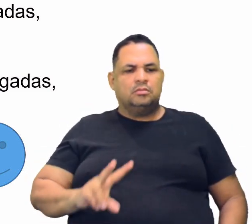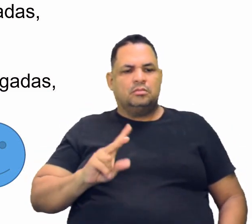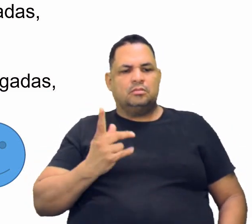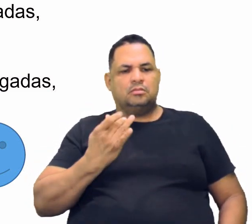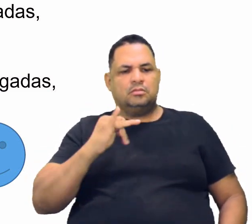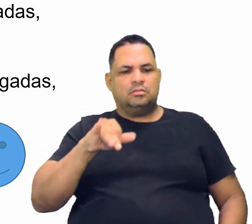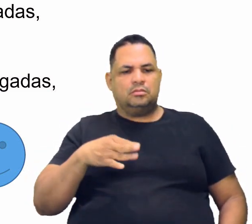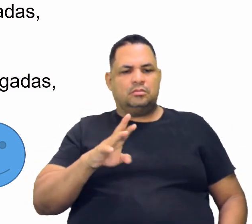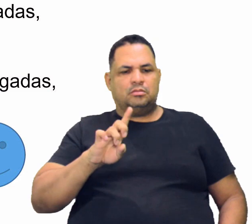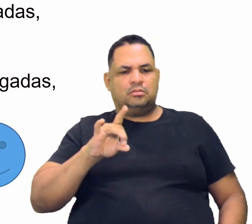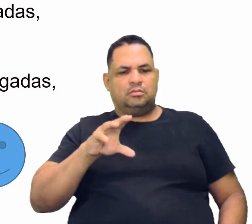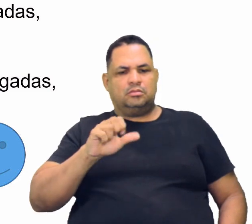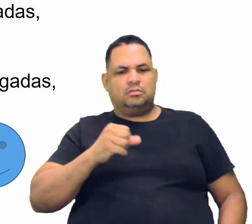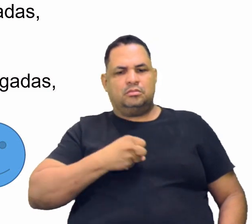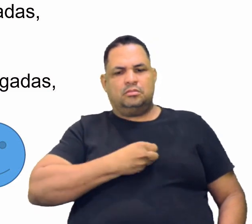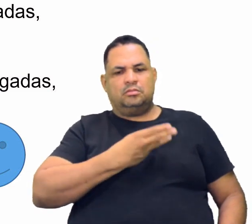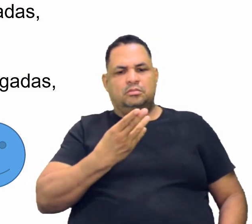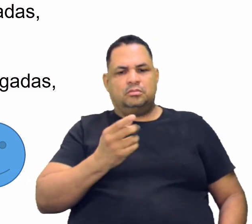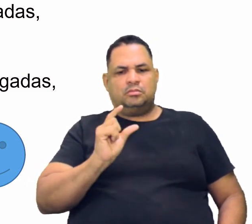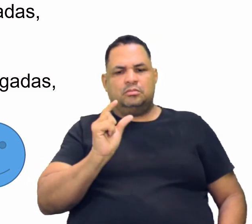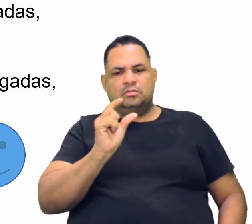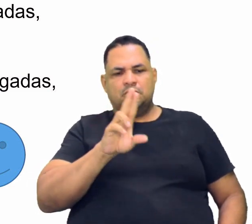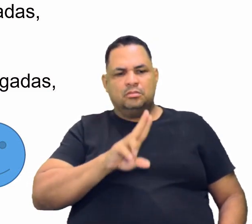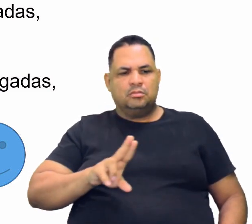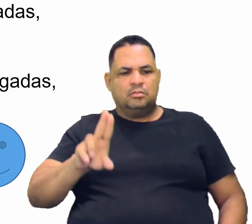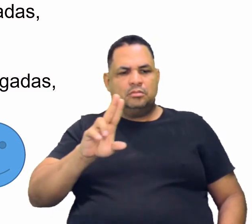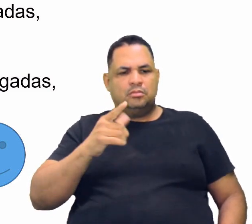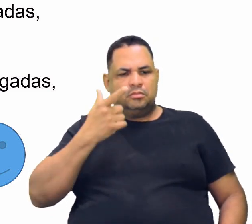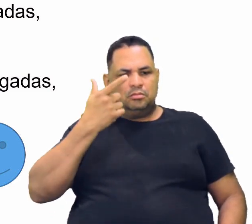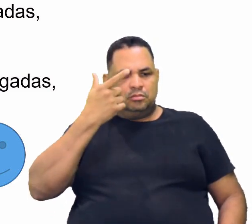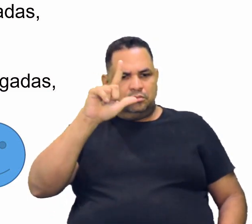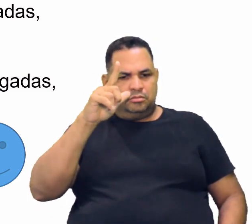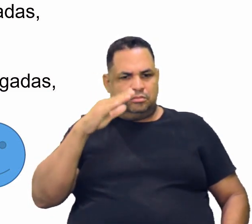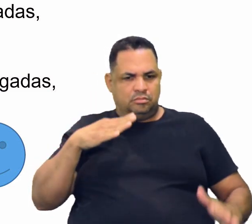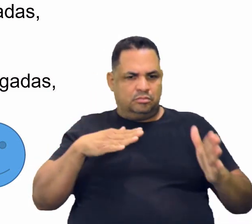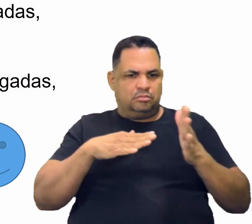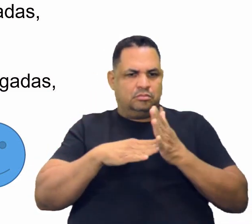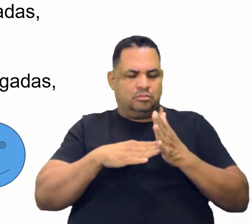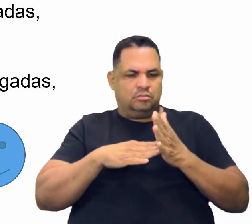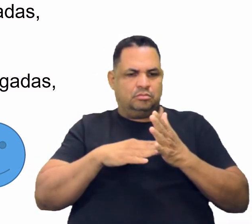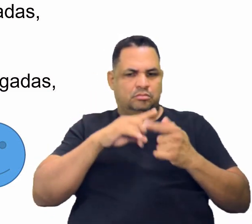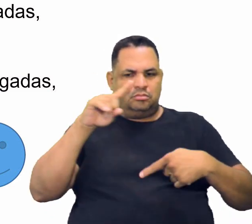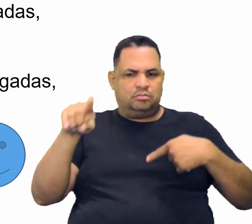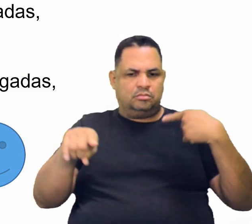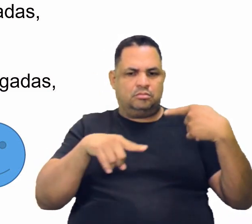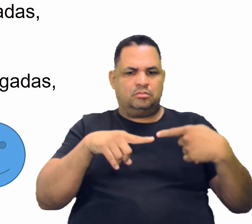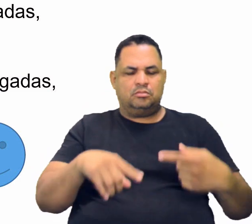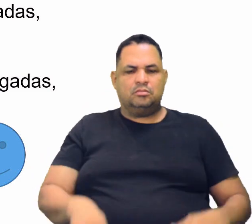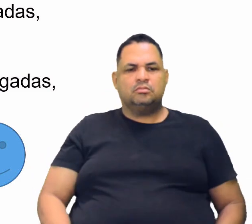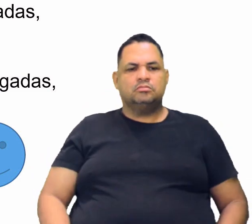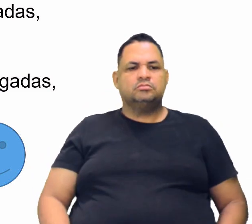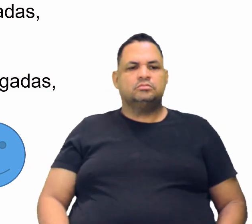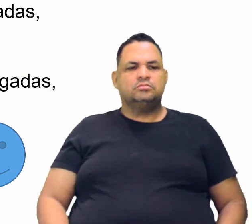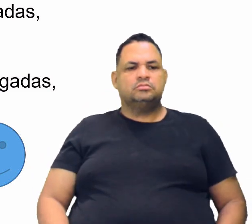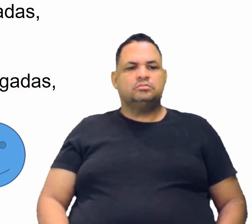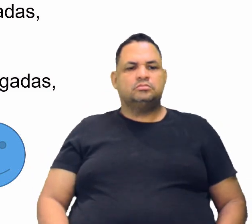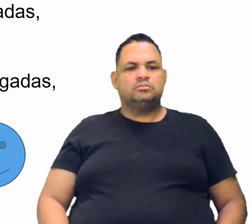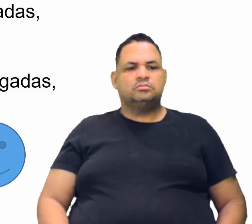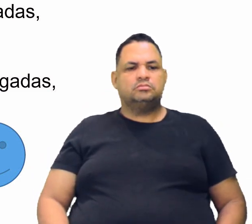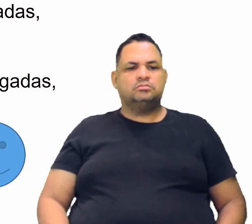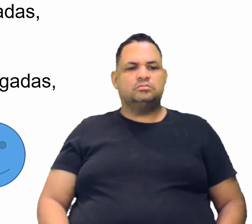Hajam vista a quantidade de palavras empregadas, conseguimos atingir a meta. Então, a palavra